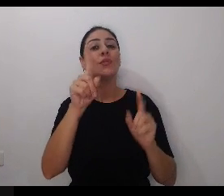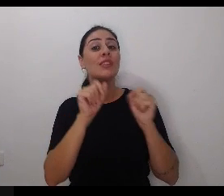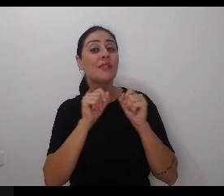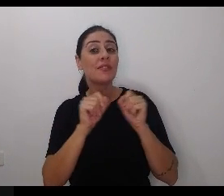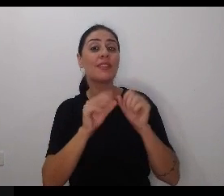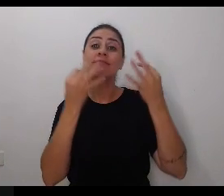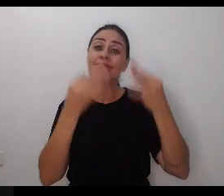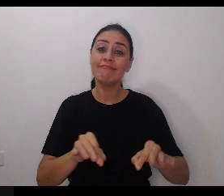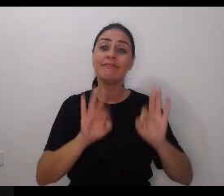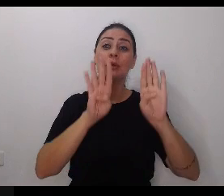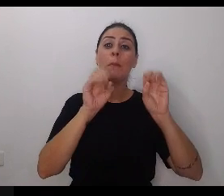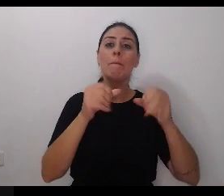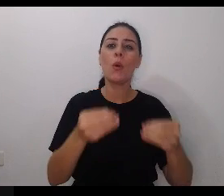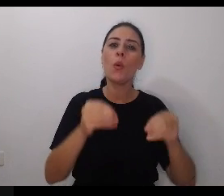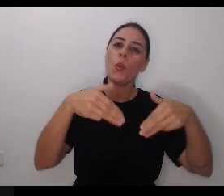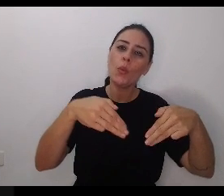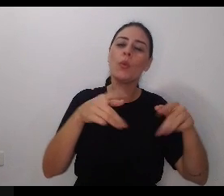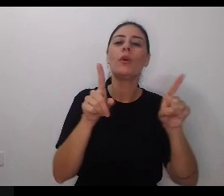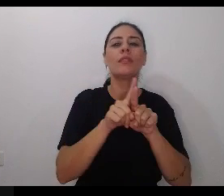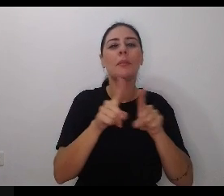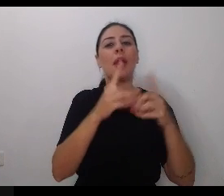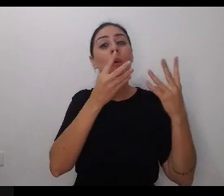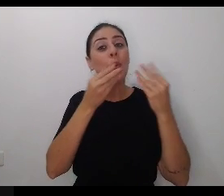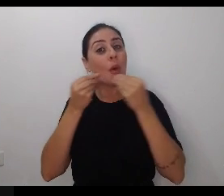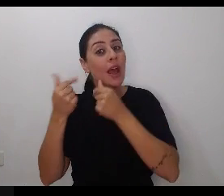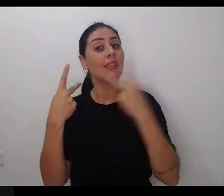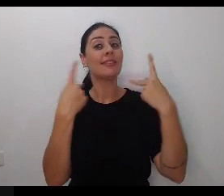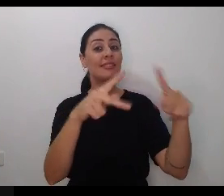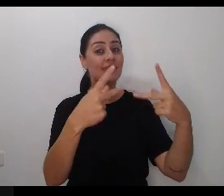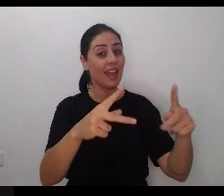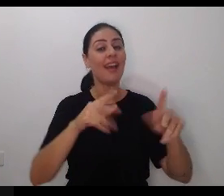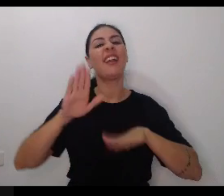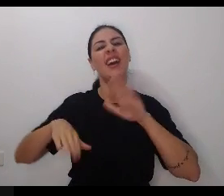está fazendo coisas positivas, né? Reforçar e